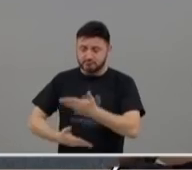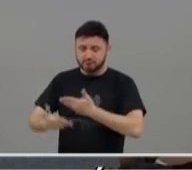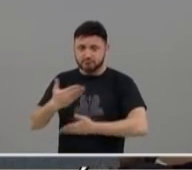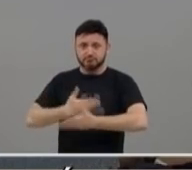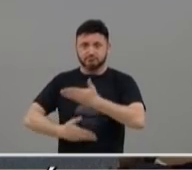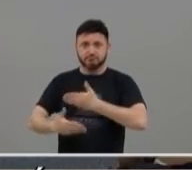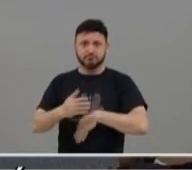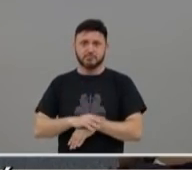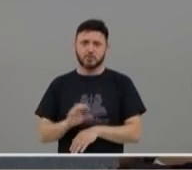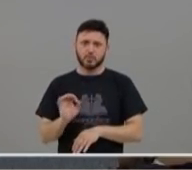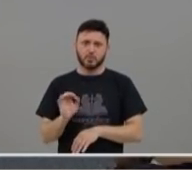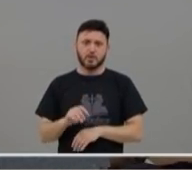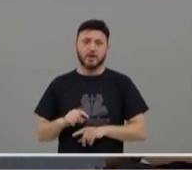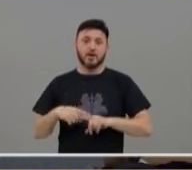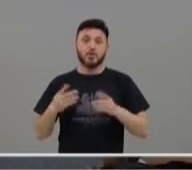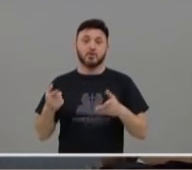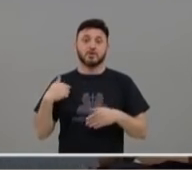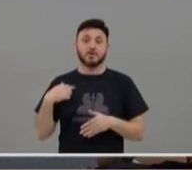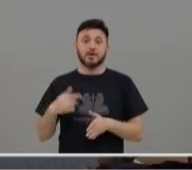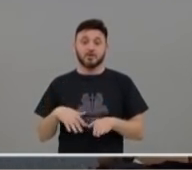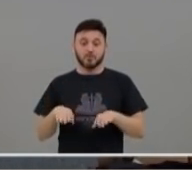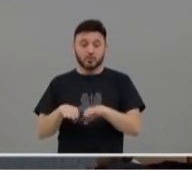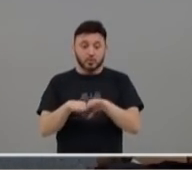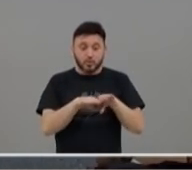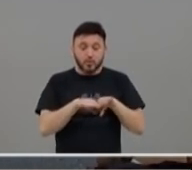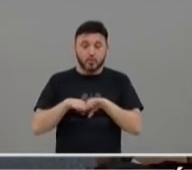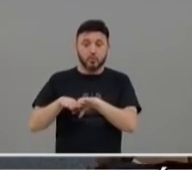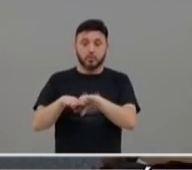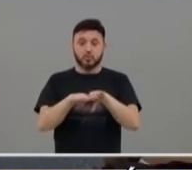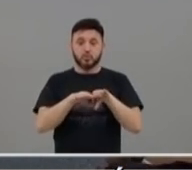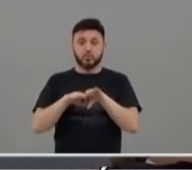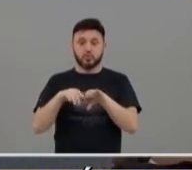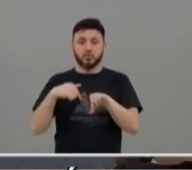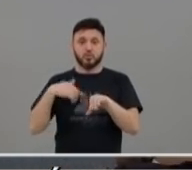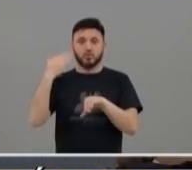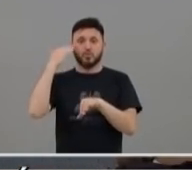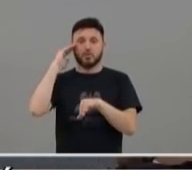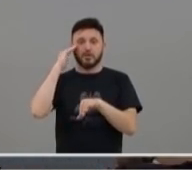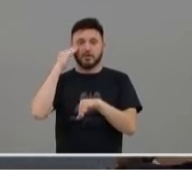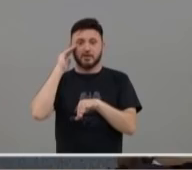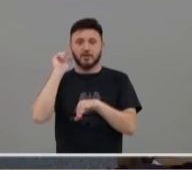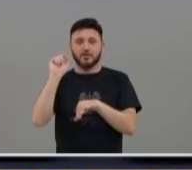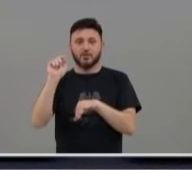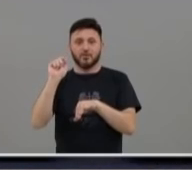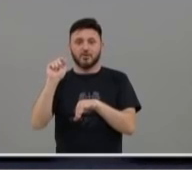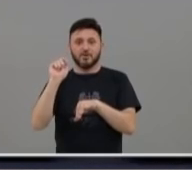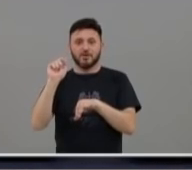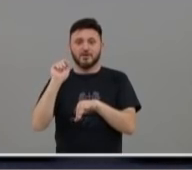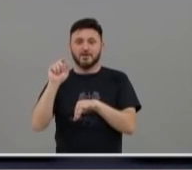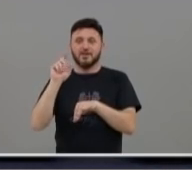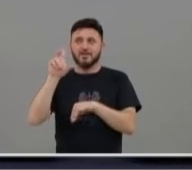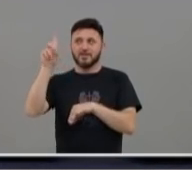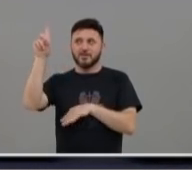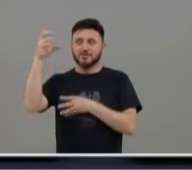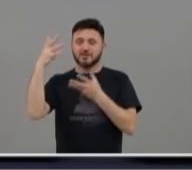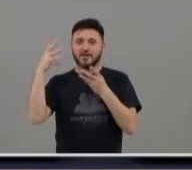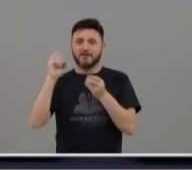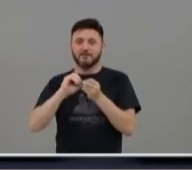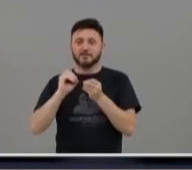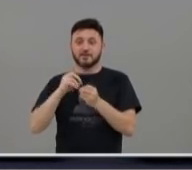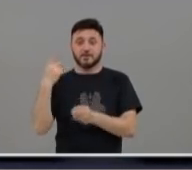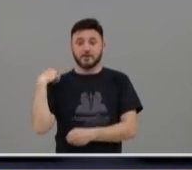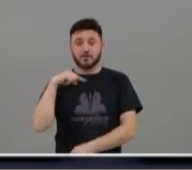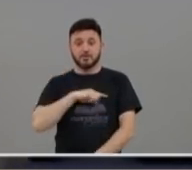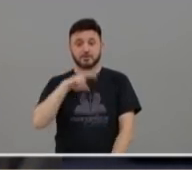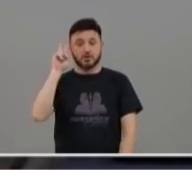medida certa. E quando eu tenho tudo na medida certa, eu vou entendendo aquilo que Deus quer fazer na minha